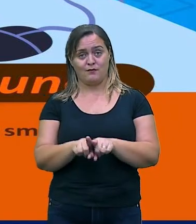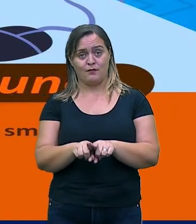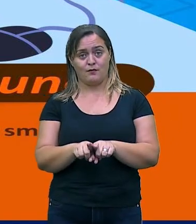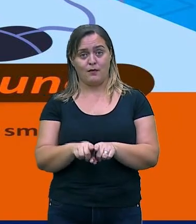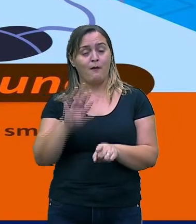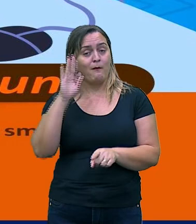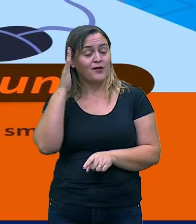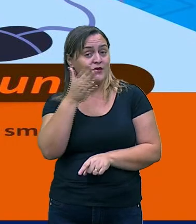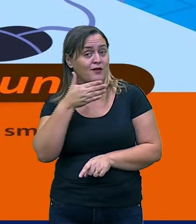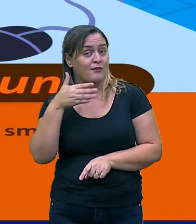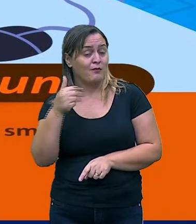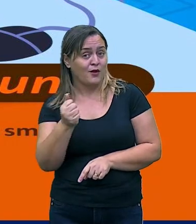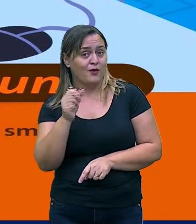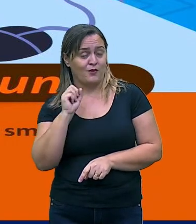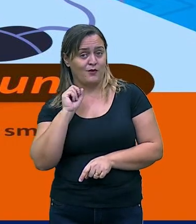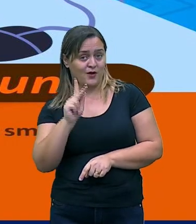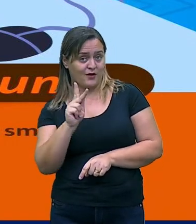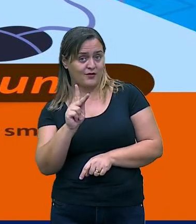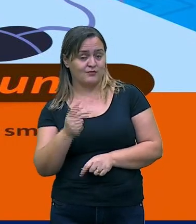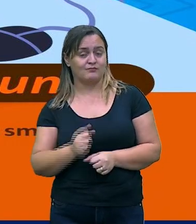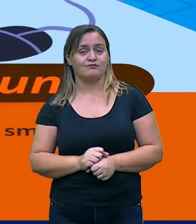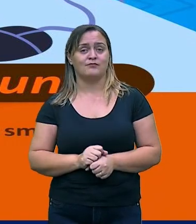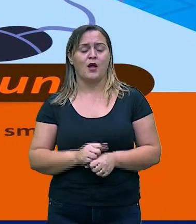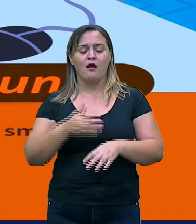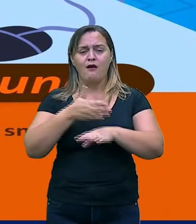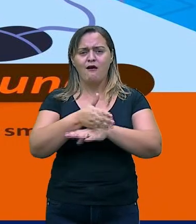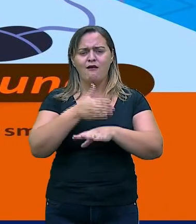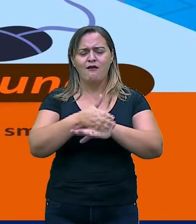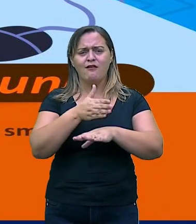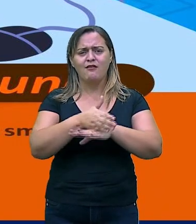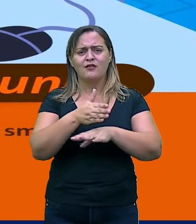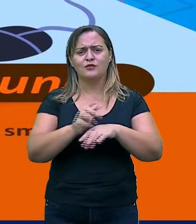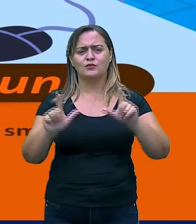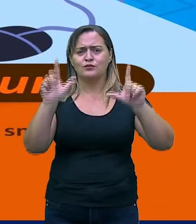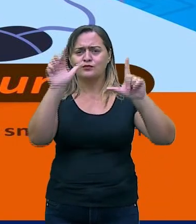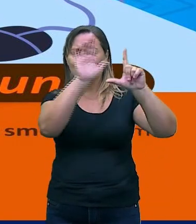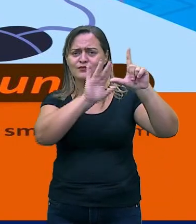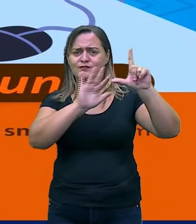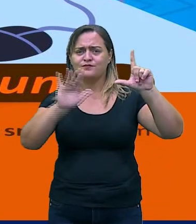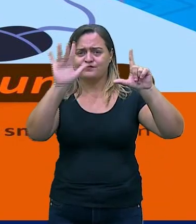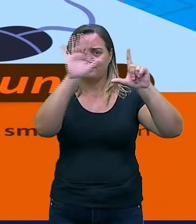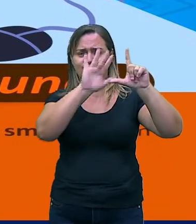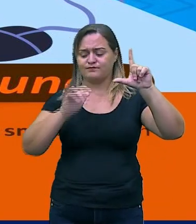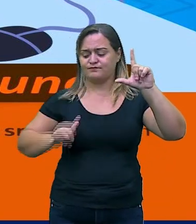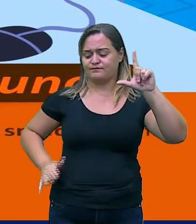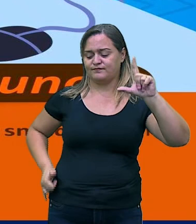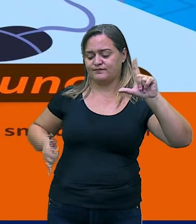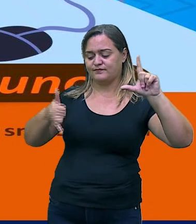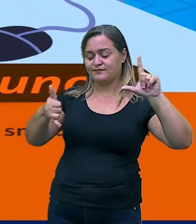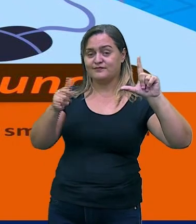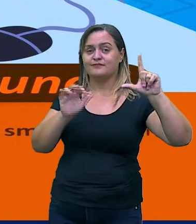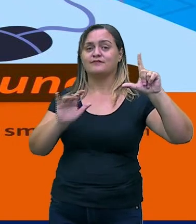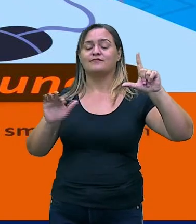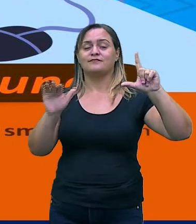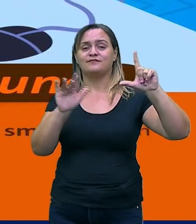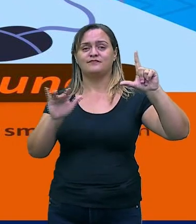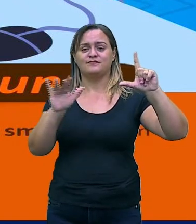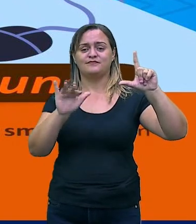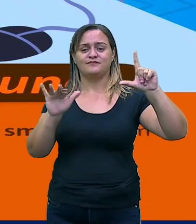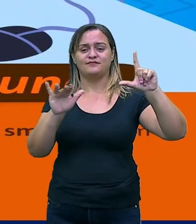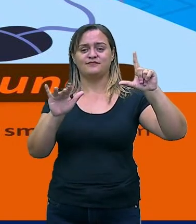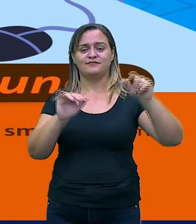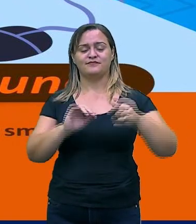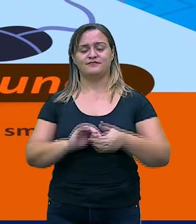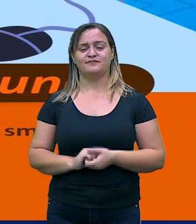nossas atividades, é só você acessar na plataforma SMED GV, aponte a câmera do seu celular para o QR Code que aparece aqui no canto